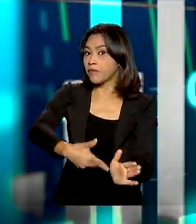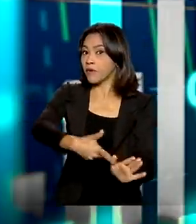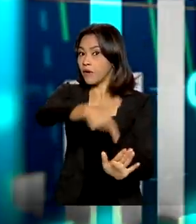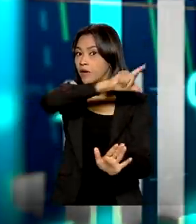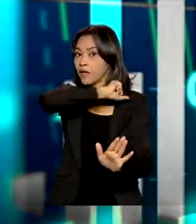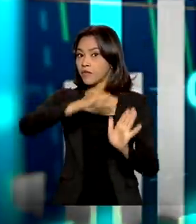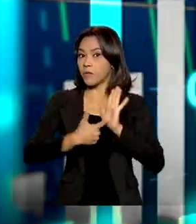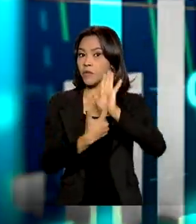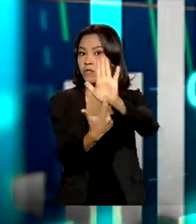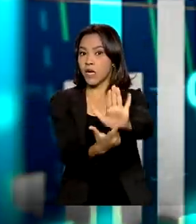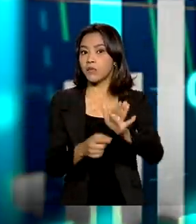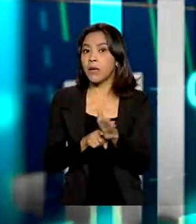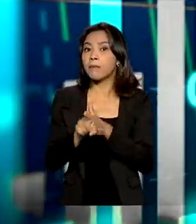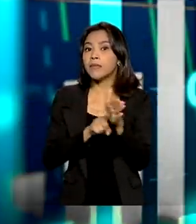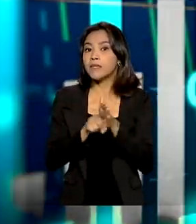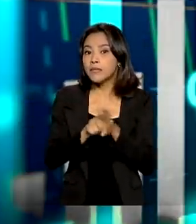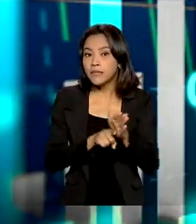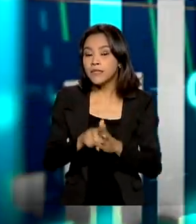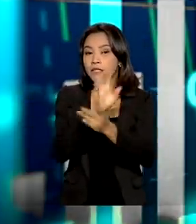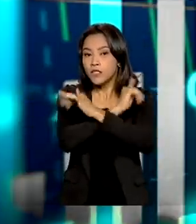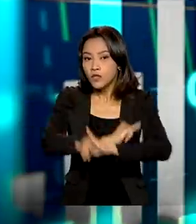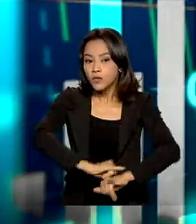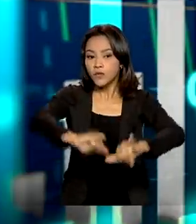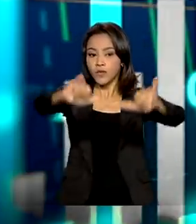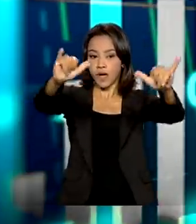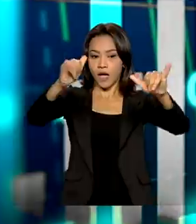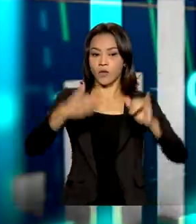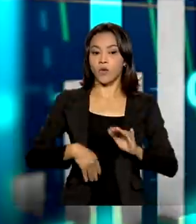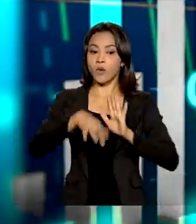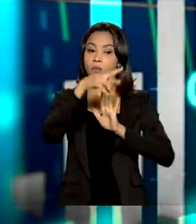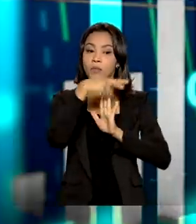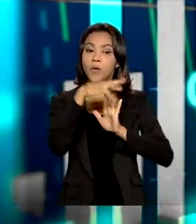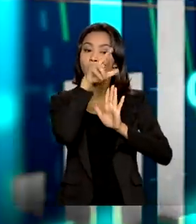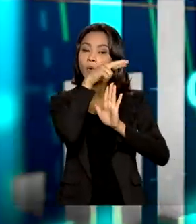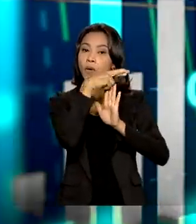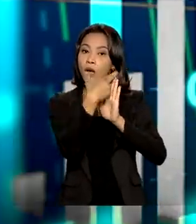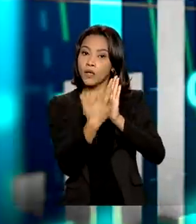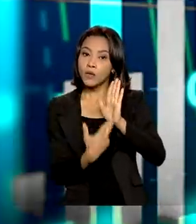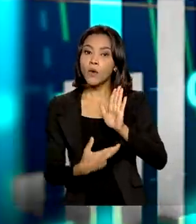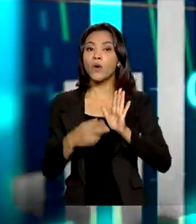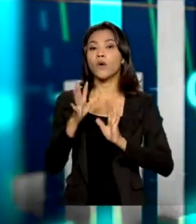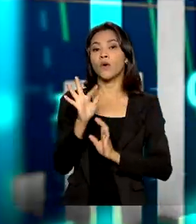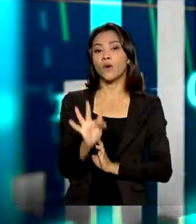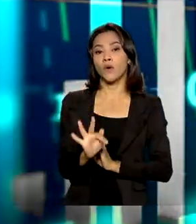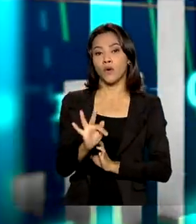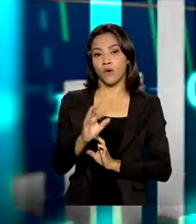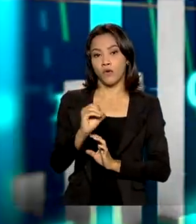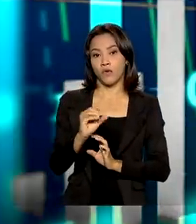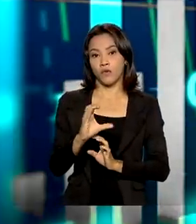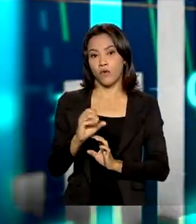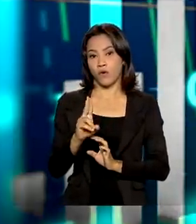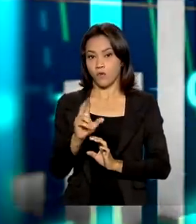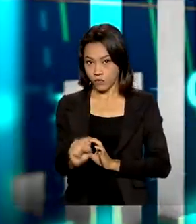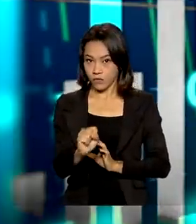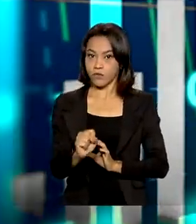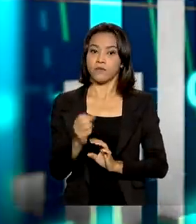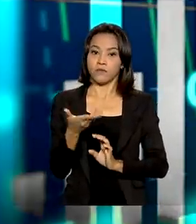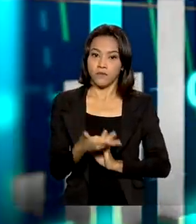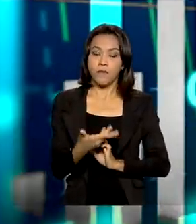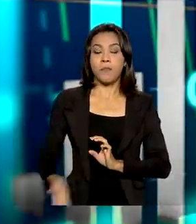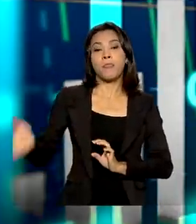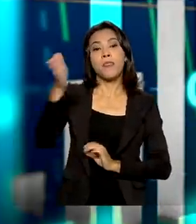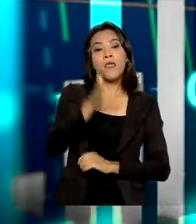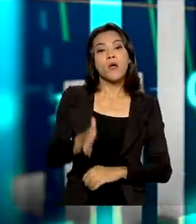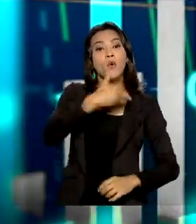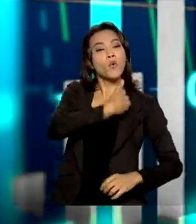pesquisa publicada pelo boletim Focus que mostra que o mercado esperava o crescimento de 4,5 por cento